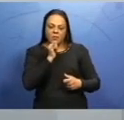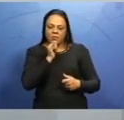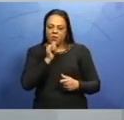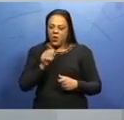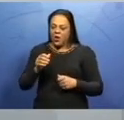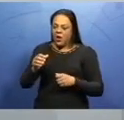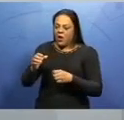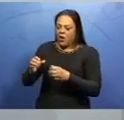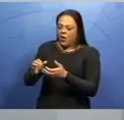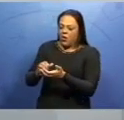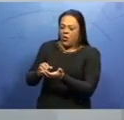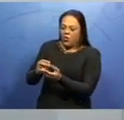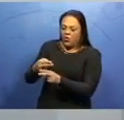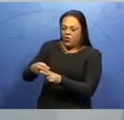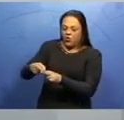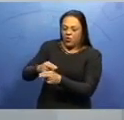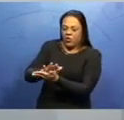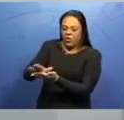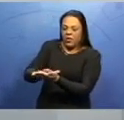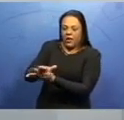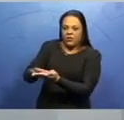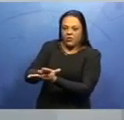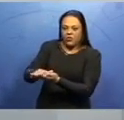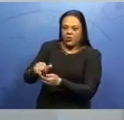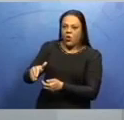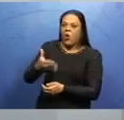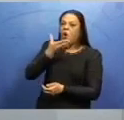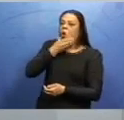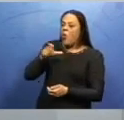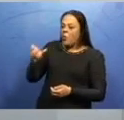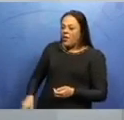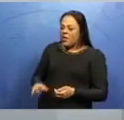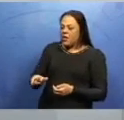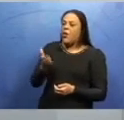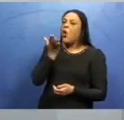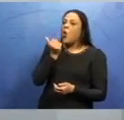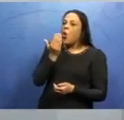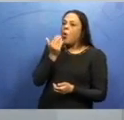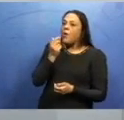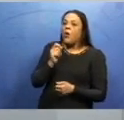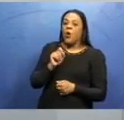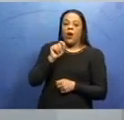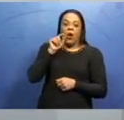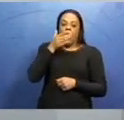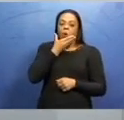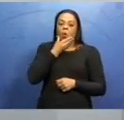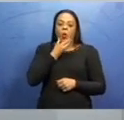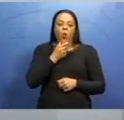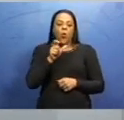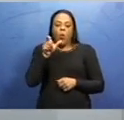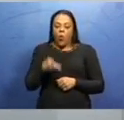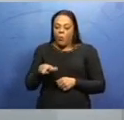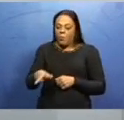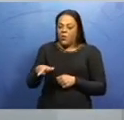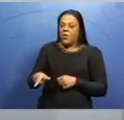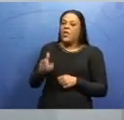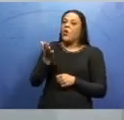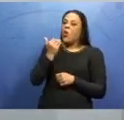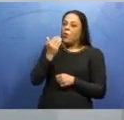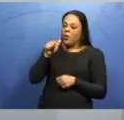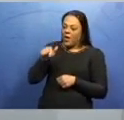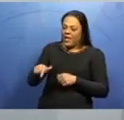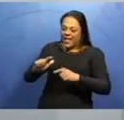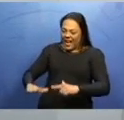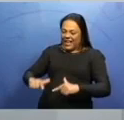o brigadeiro. Olha lá o sujeito, menino. O que o menino fez? Ele comeu o brigadeiro. Então, ele fez a